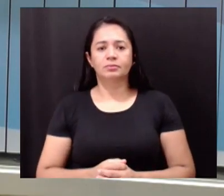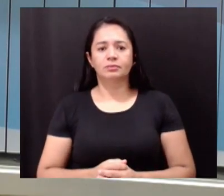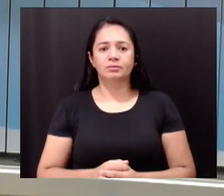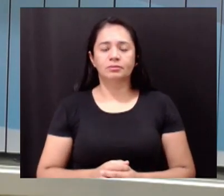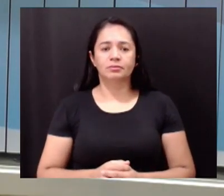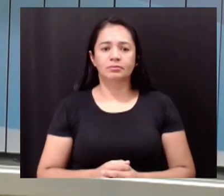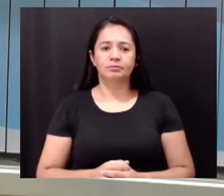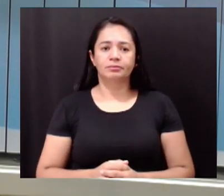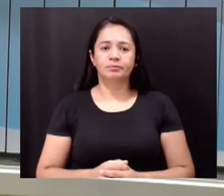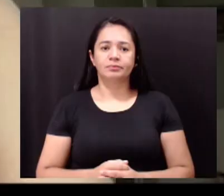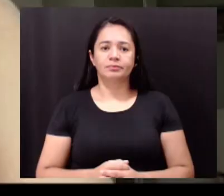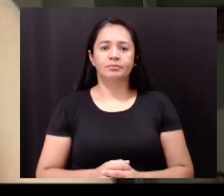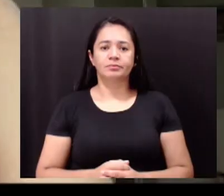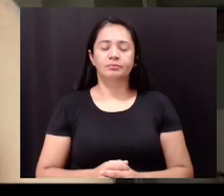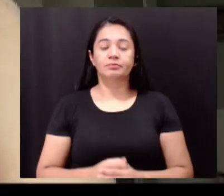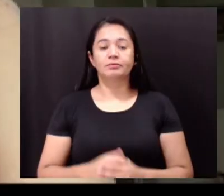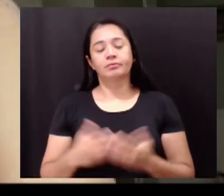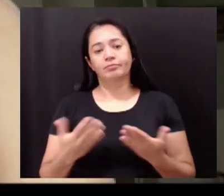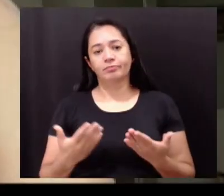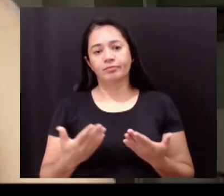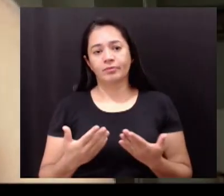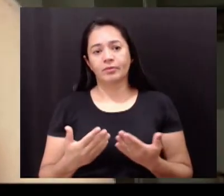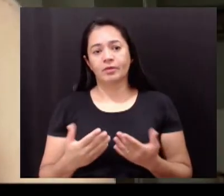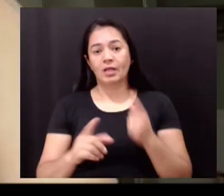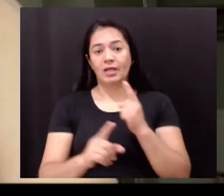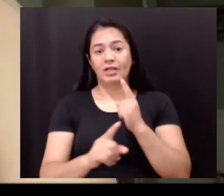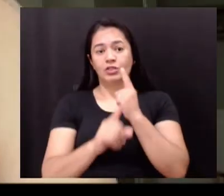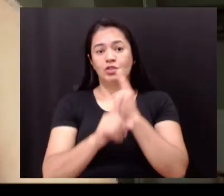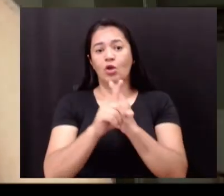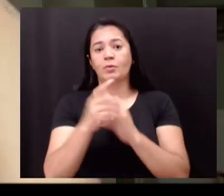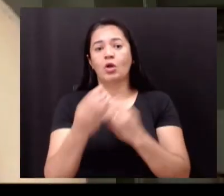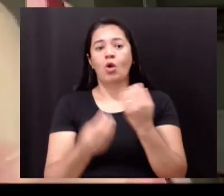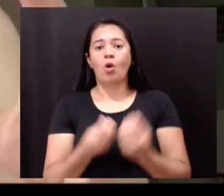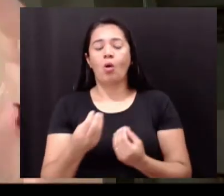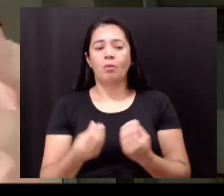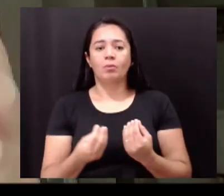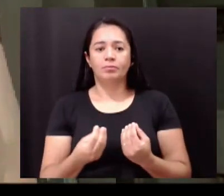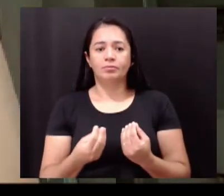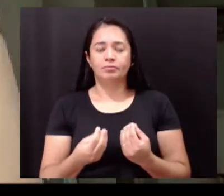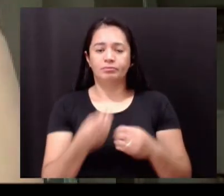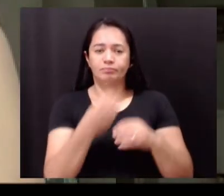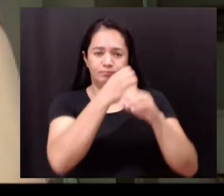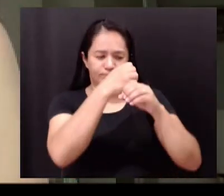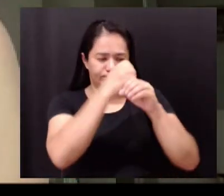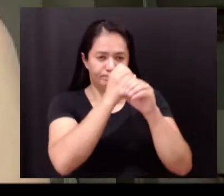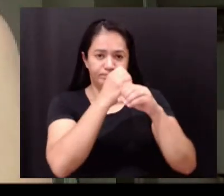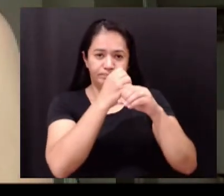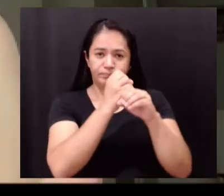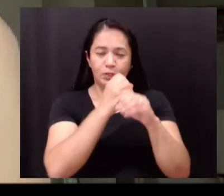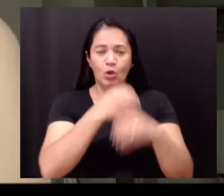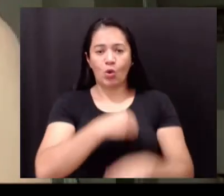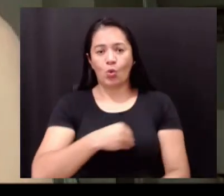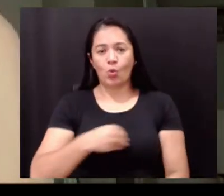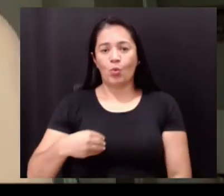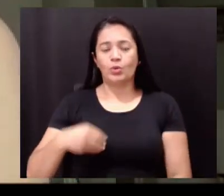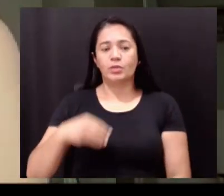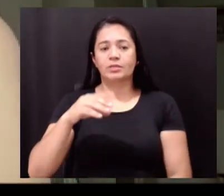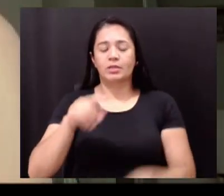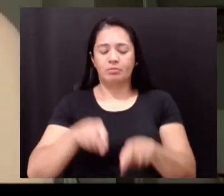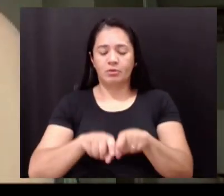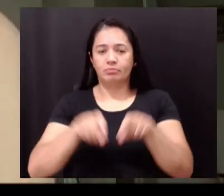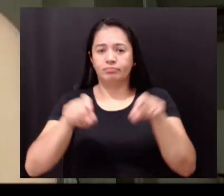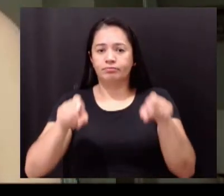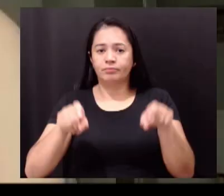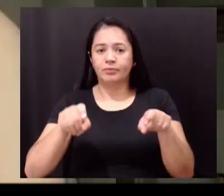Bom, o diagnóstico do câncer de colo de útero ele é feito através de biópsia. Então, durante o exame ginecológico, é feito o